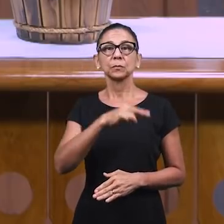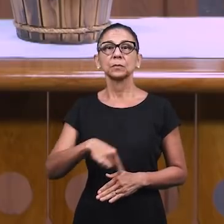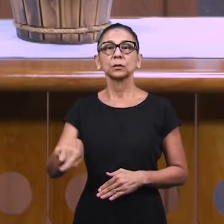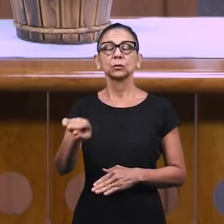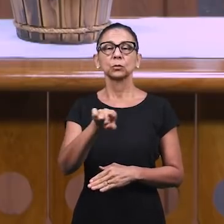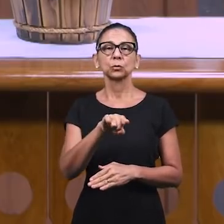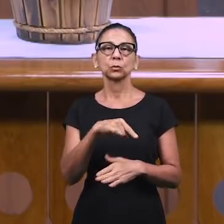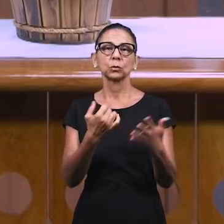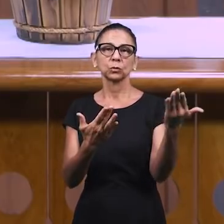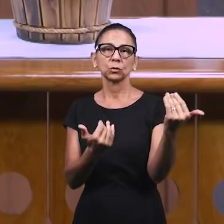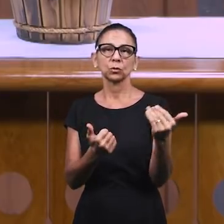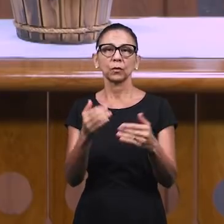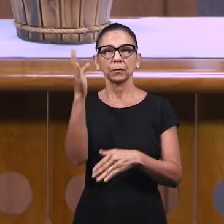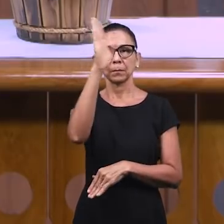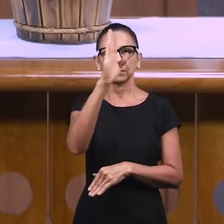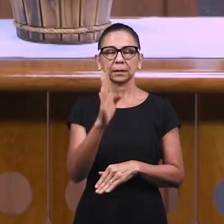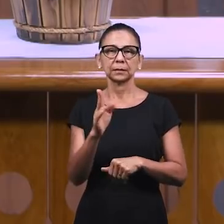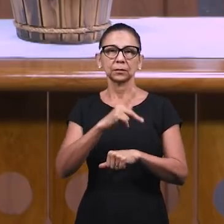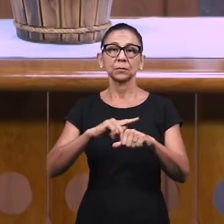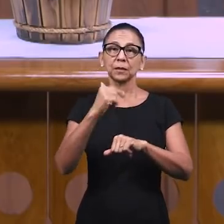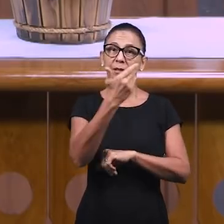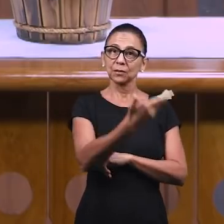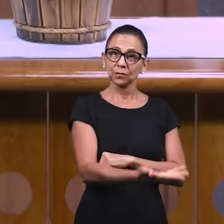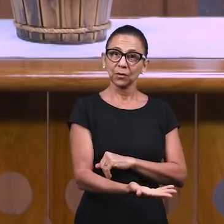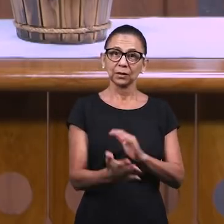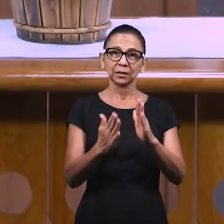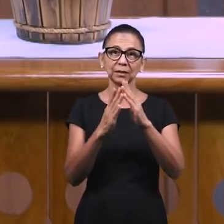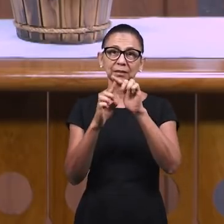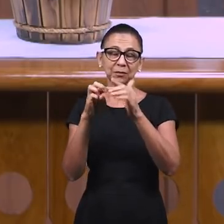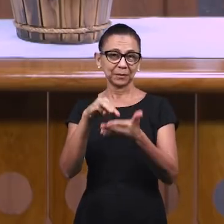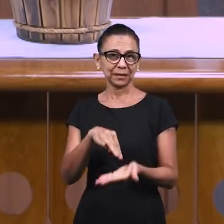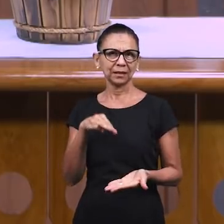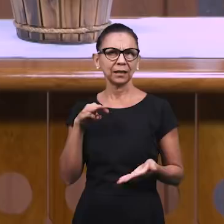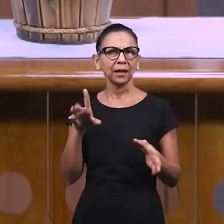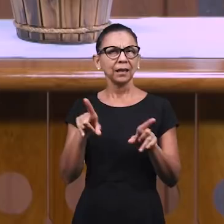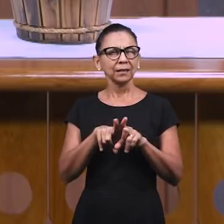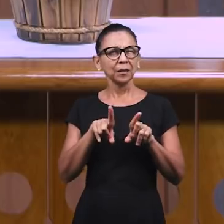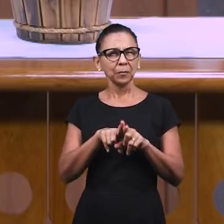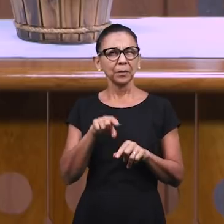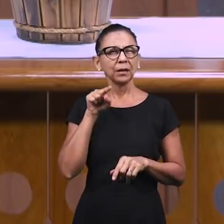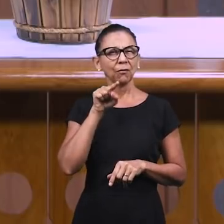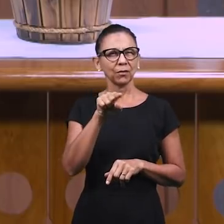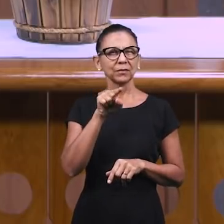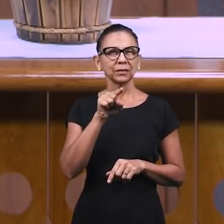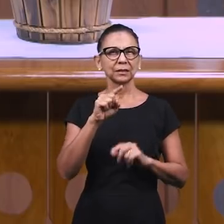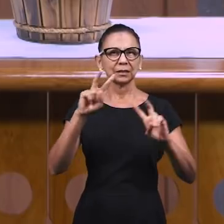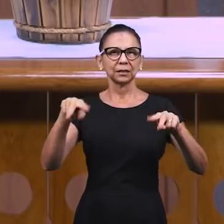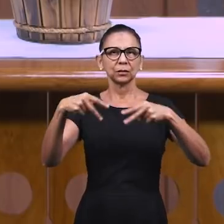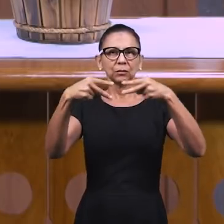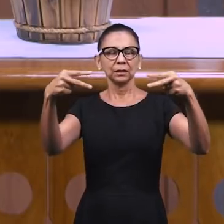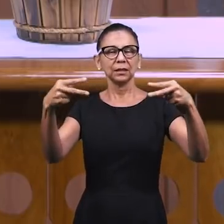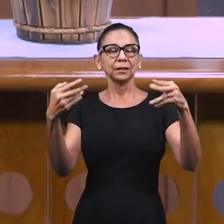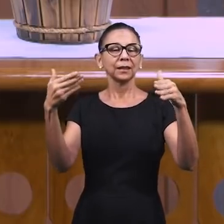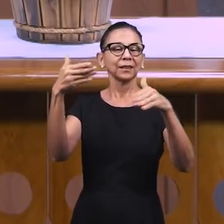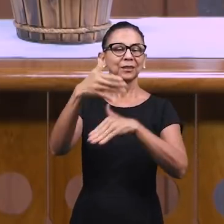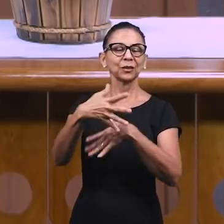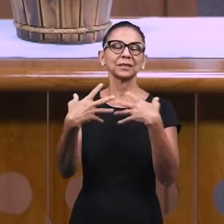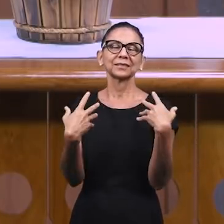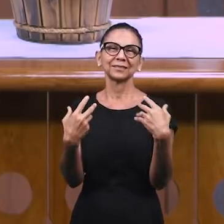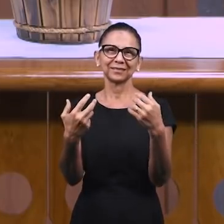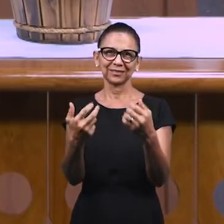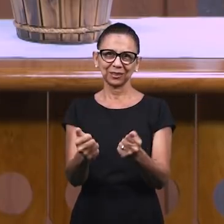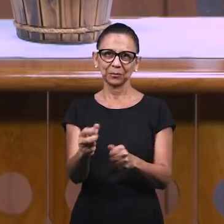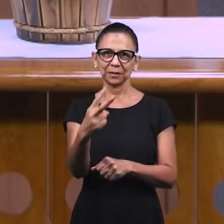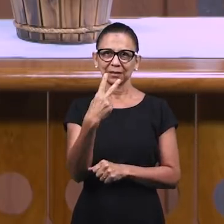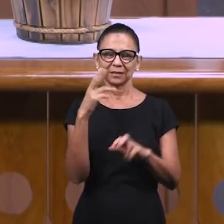do exterior, os membros da Igreja Cristã Maranata. Saúdo você também, que recebeu um link, um convite para participar dessa reunião, que está chegando